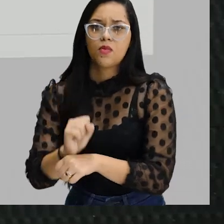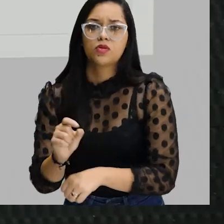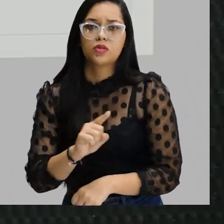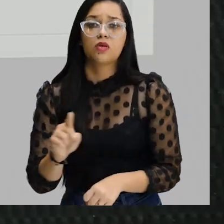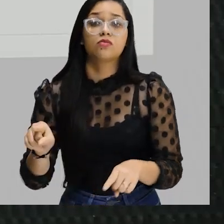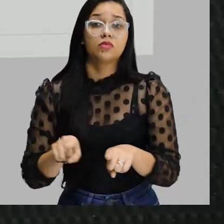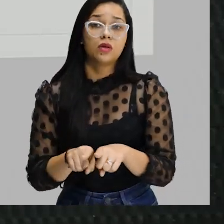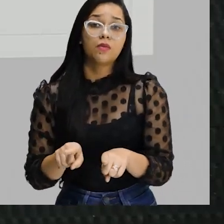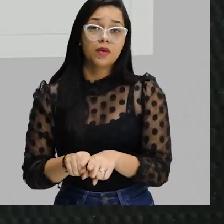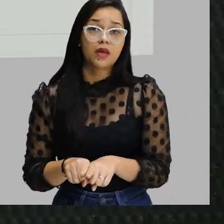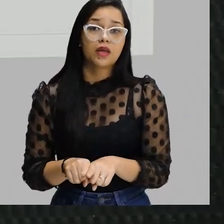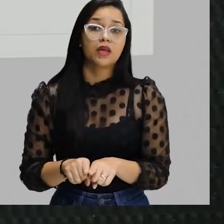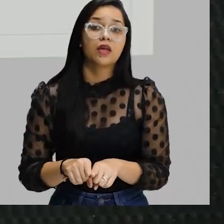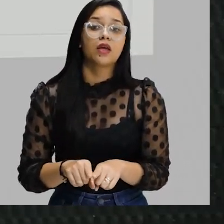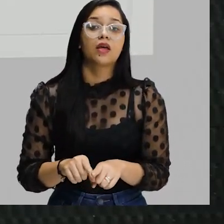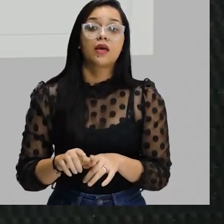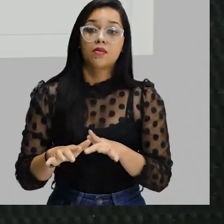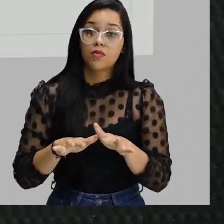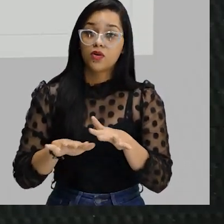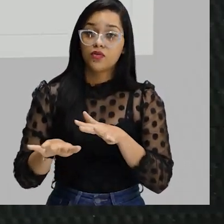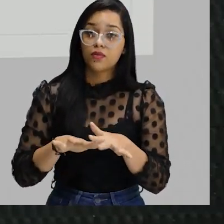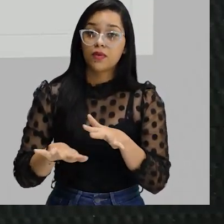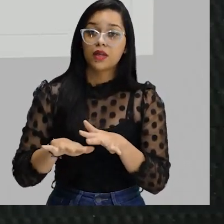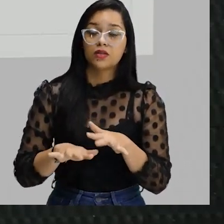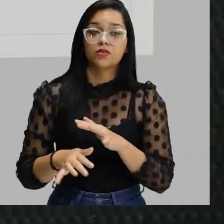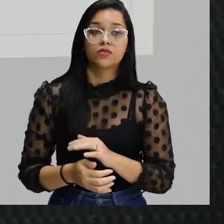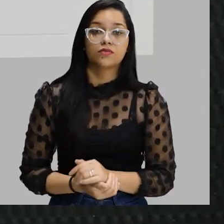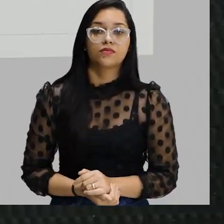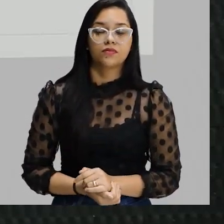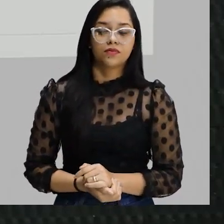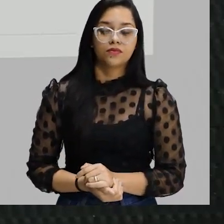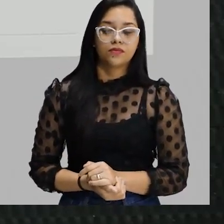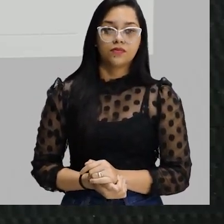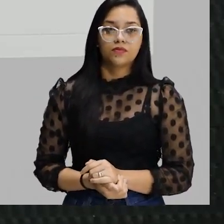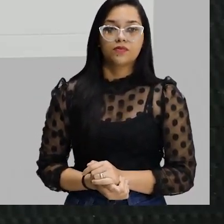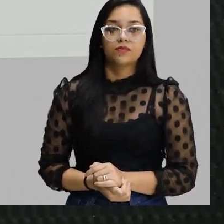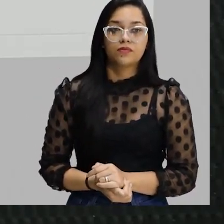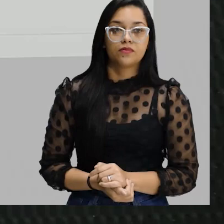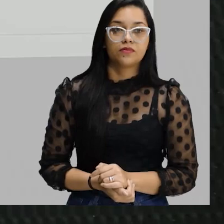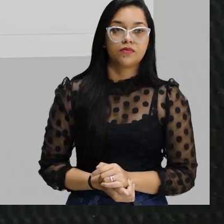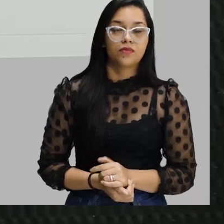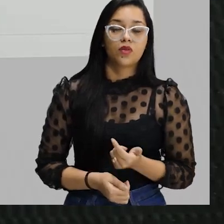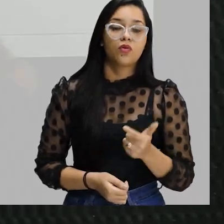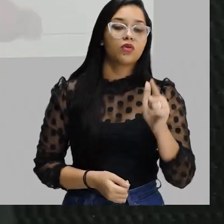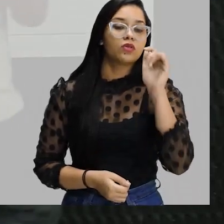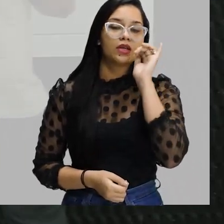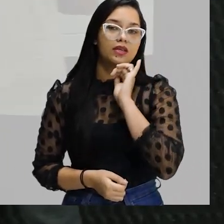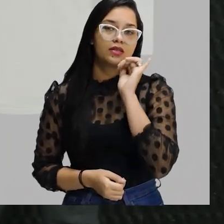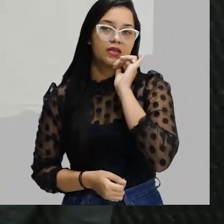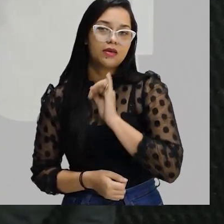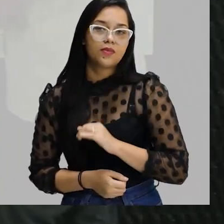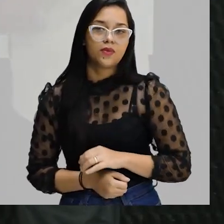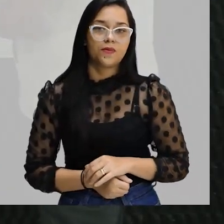para os corpos que estão também em movimento. Certo? Vamos ver aqui um outro exemplo.